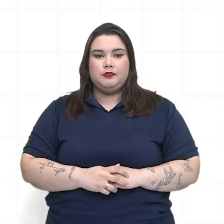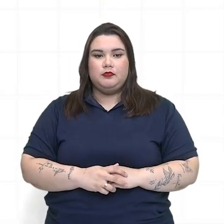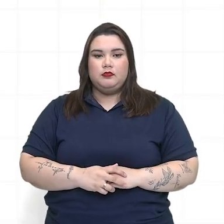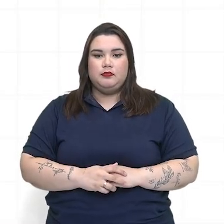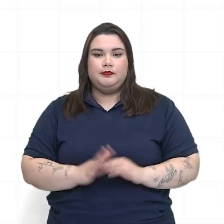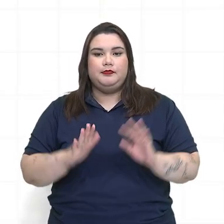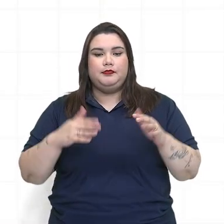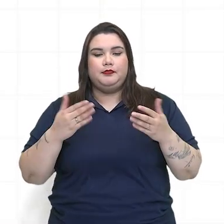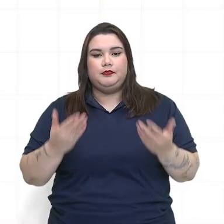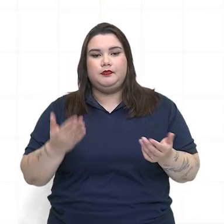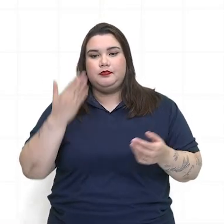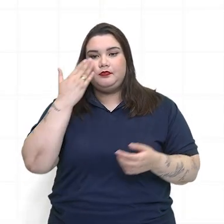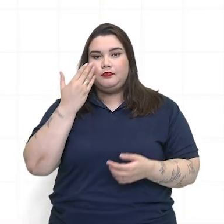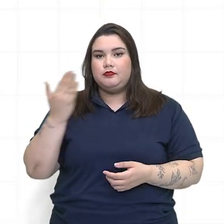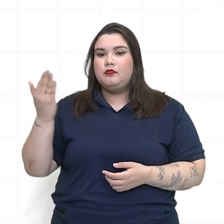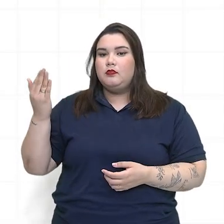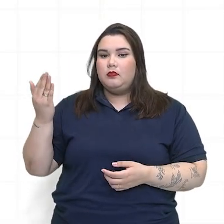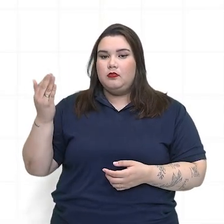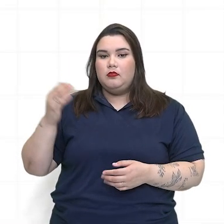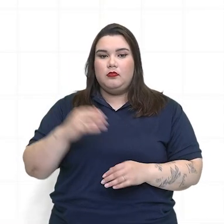vamos pegar um trecho aqui da reportagem.